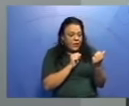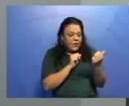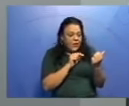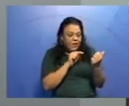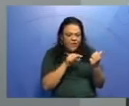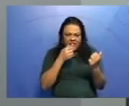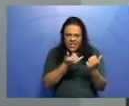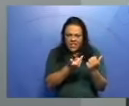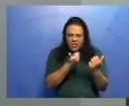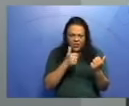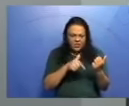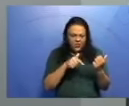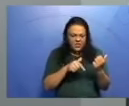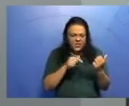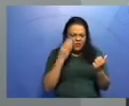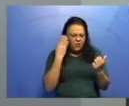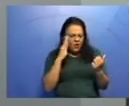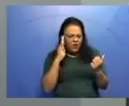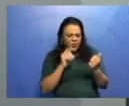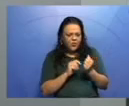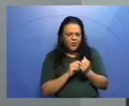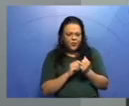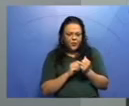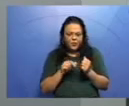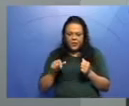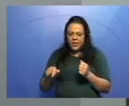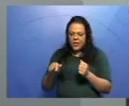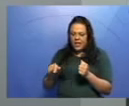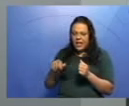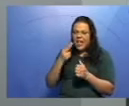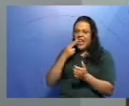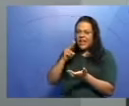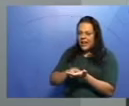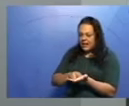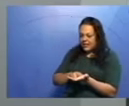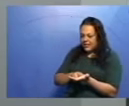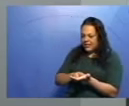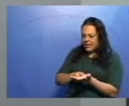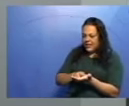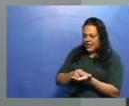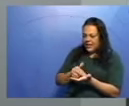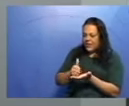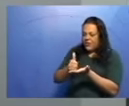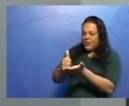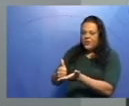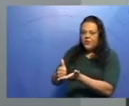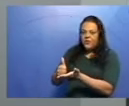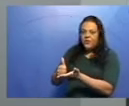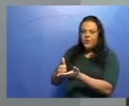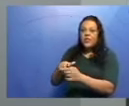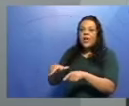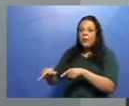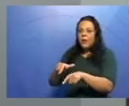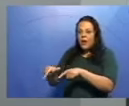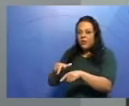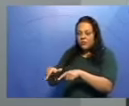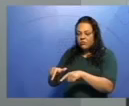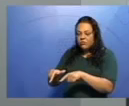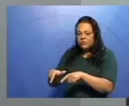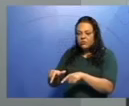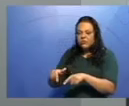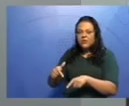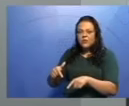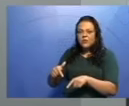no próprio local de trabalho dele, no lugar onde ele trabalhava como funcionário público.